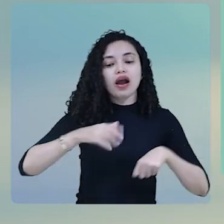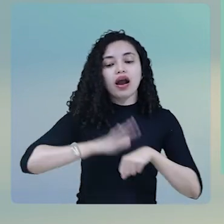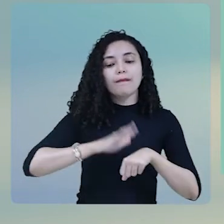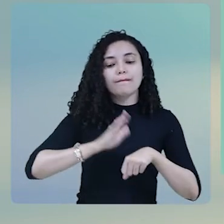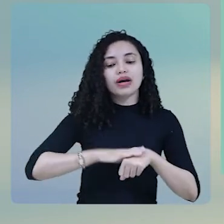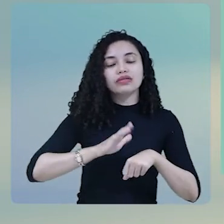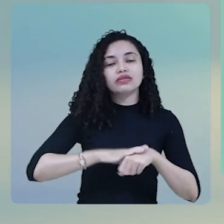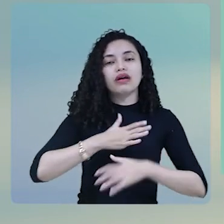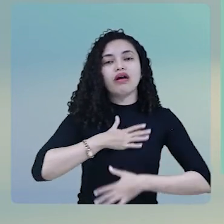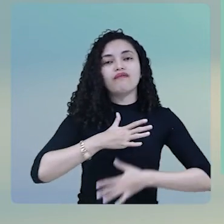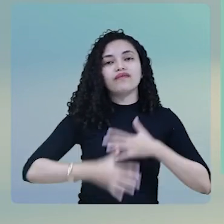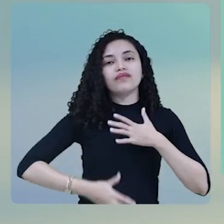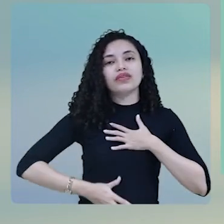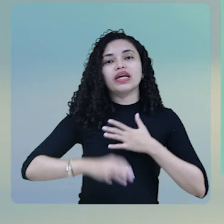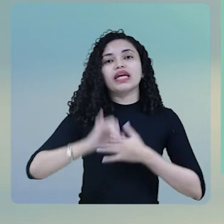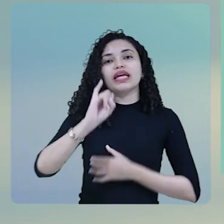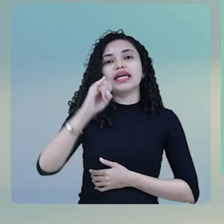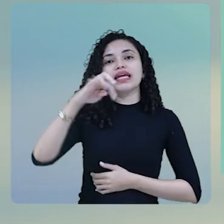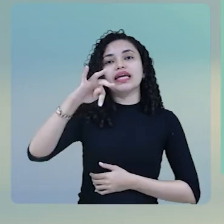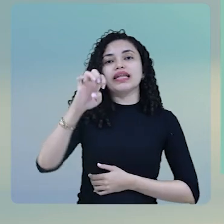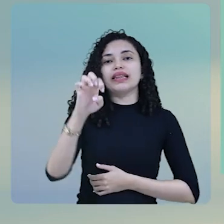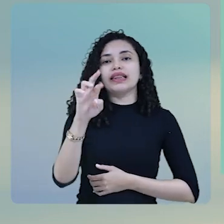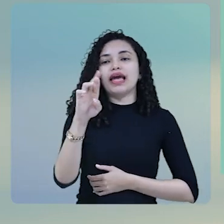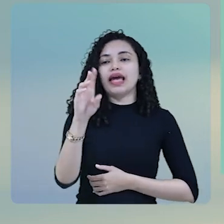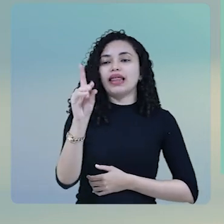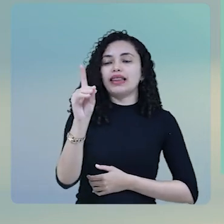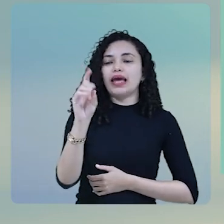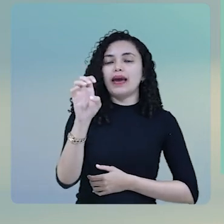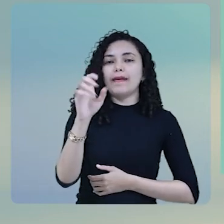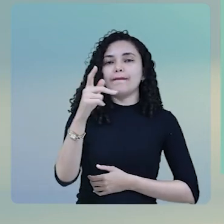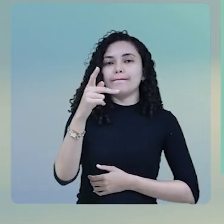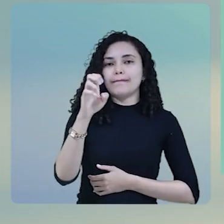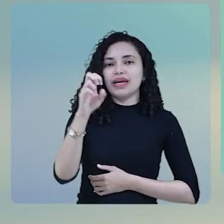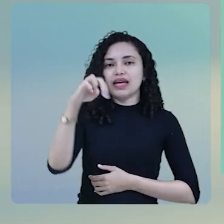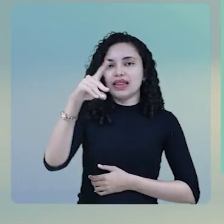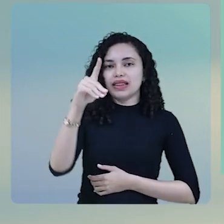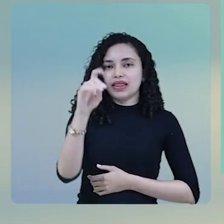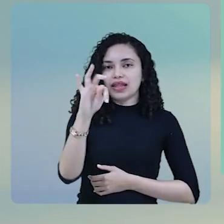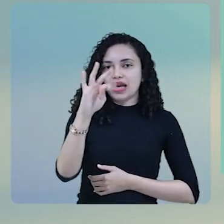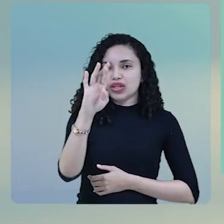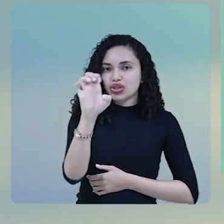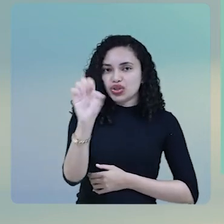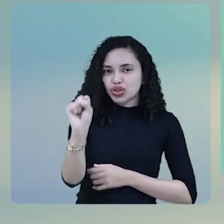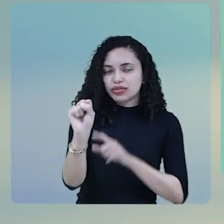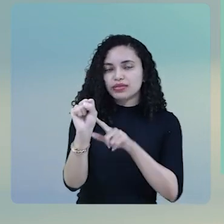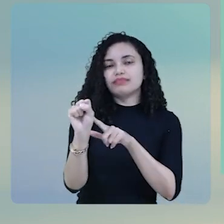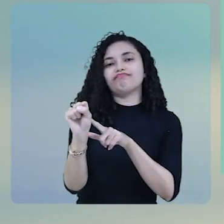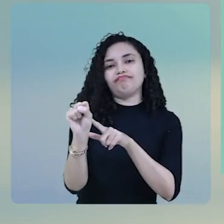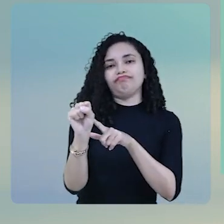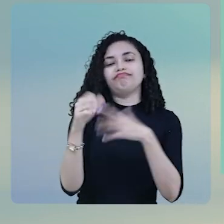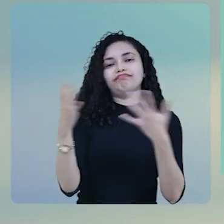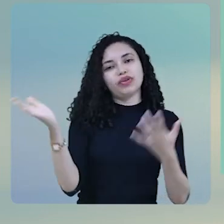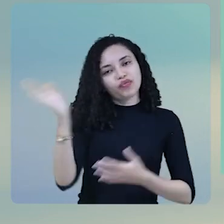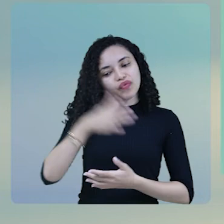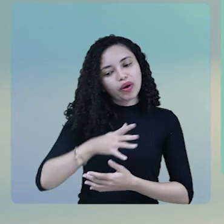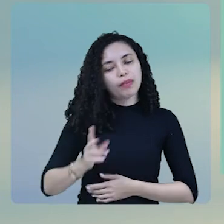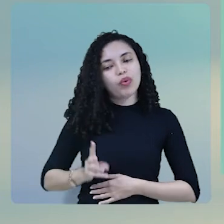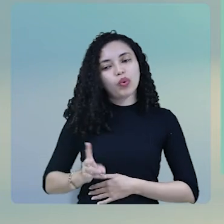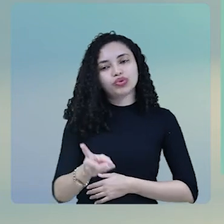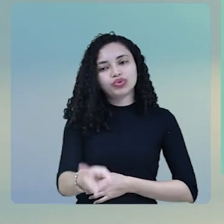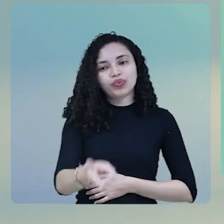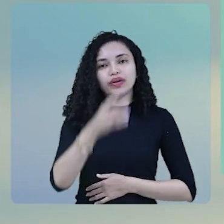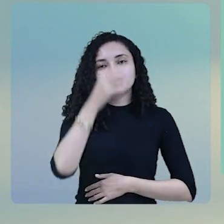interdependentes. Não esqueçam dessa palavra. As capacidades físicas são